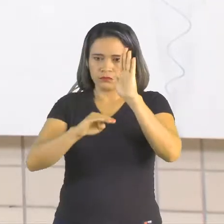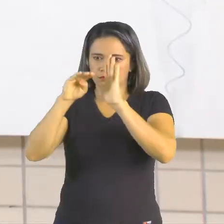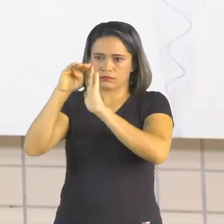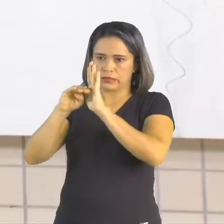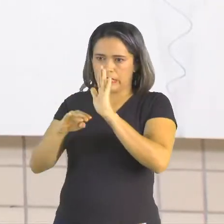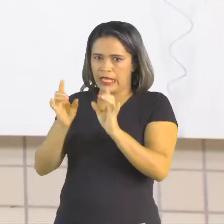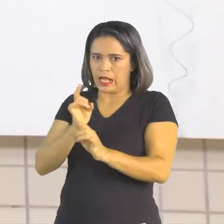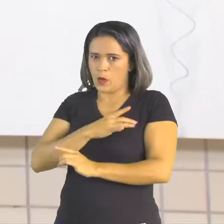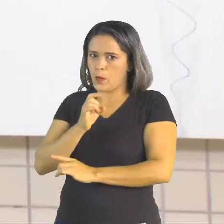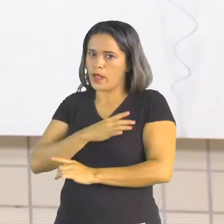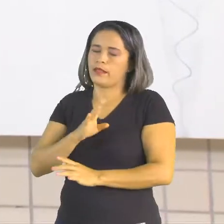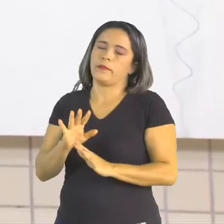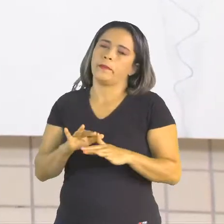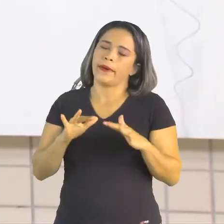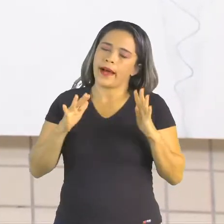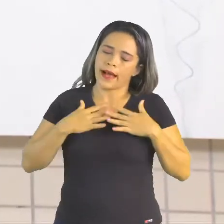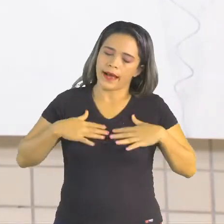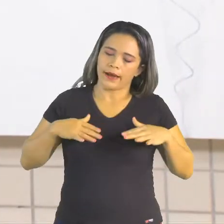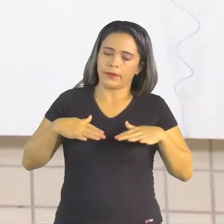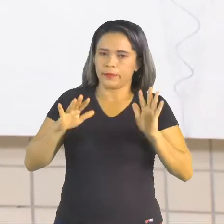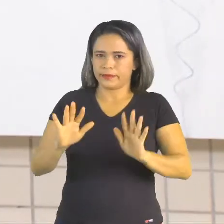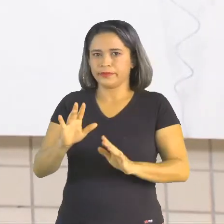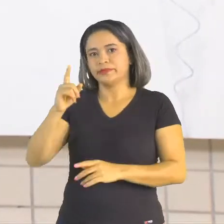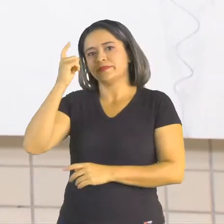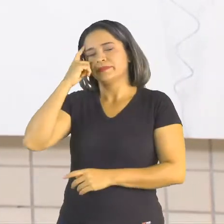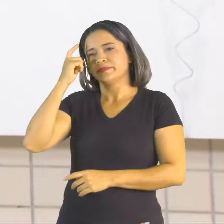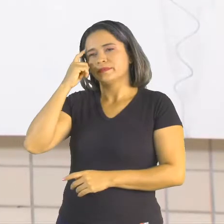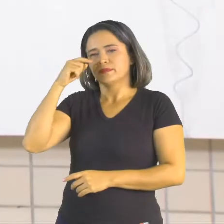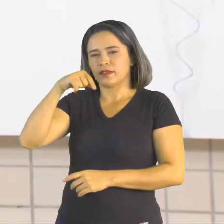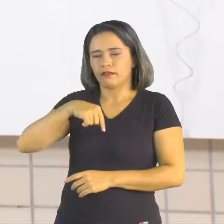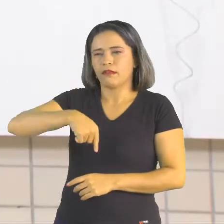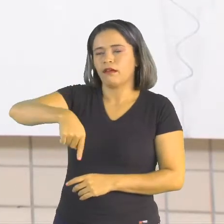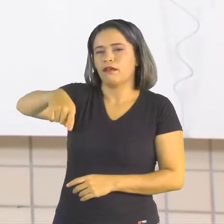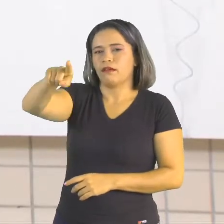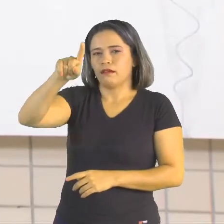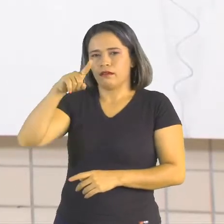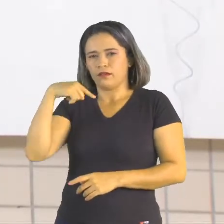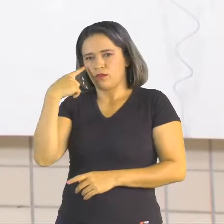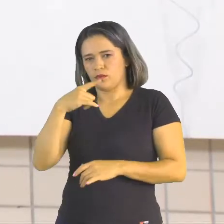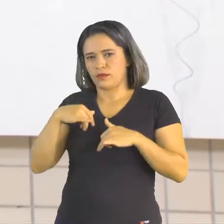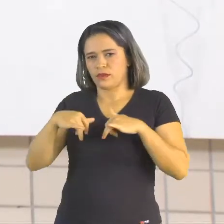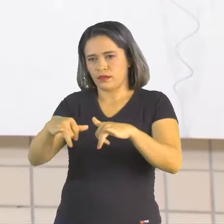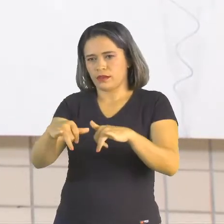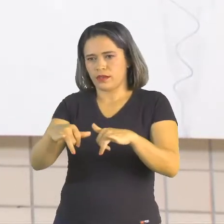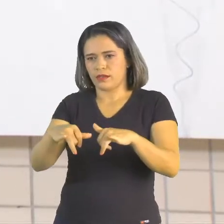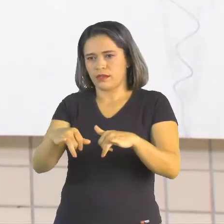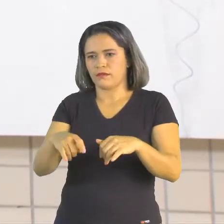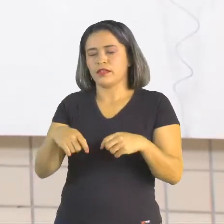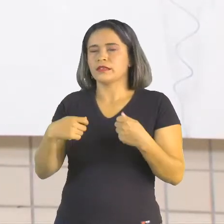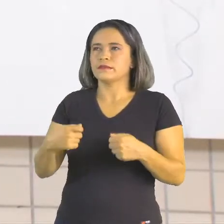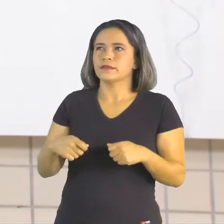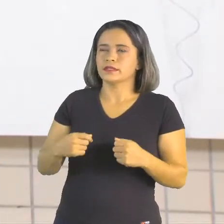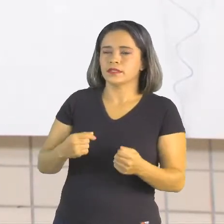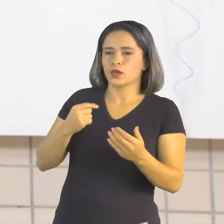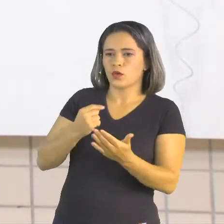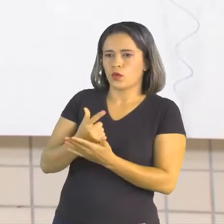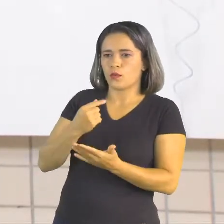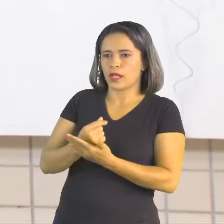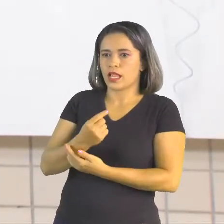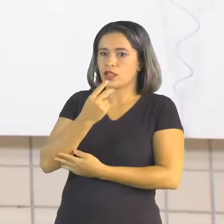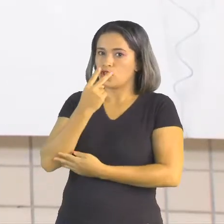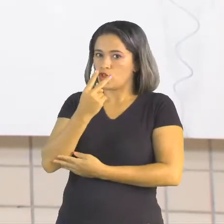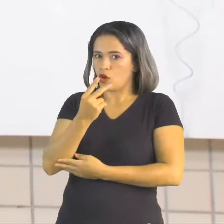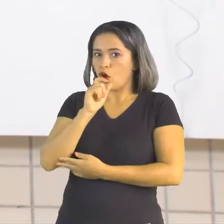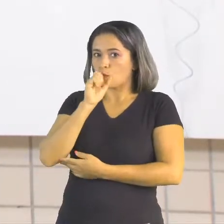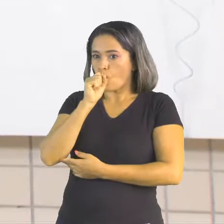medo. Mas vamos lá, pense que você está indo ao supermercado e você precisa comprar dois geladinhos